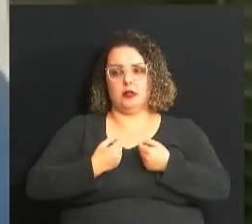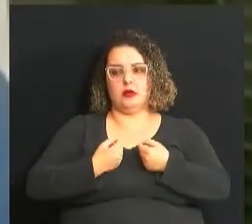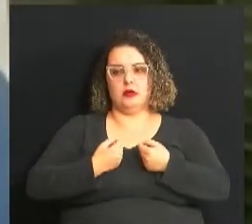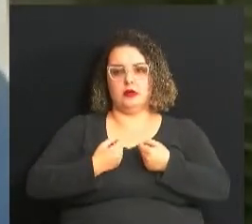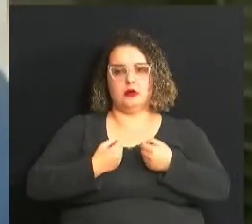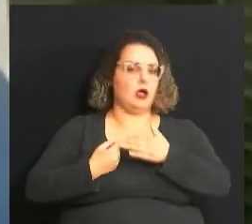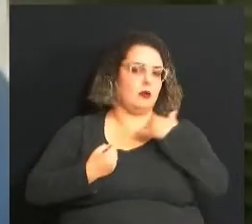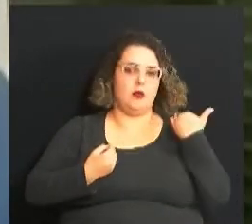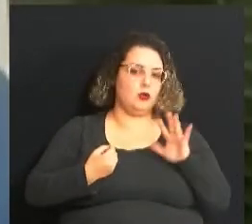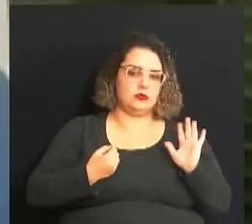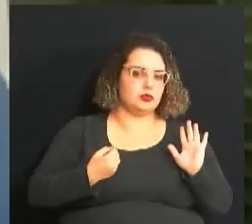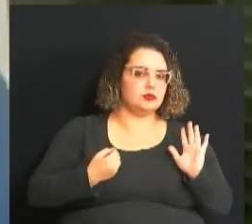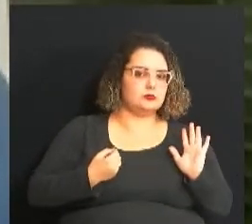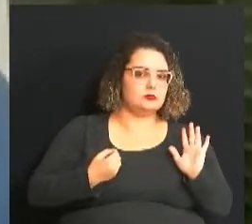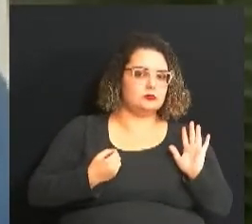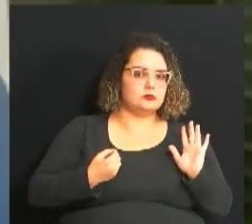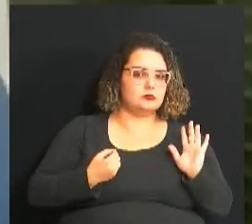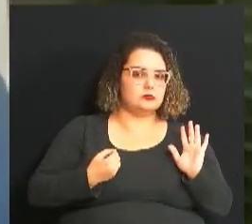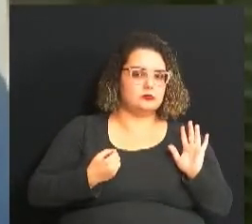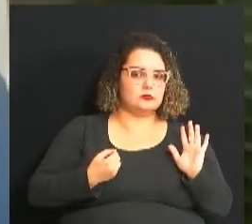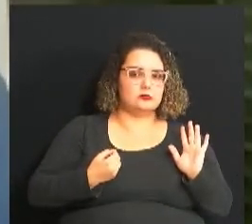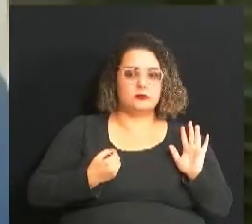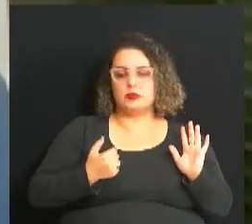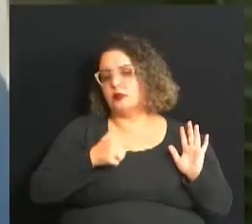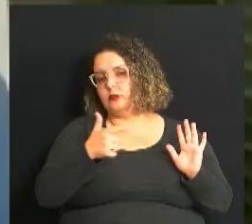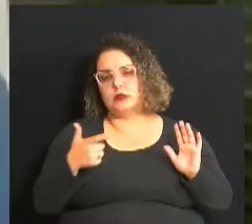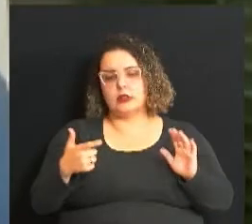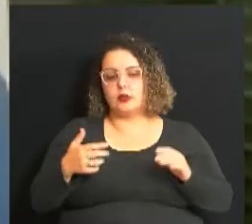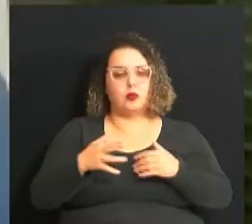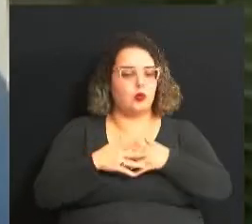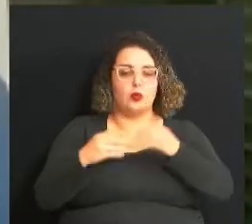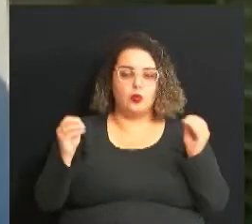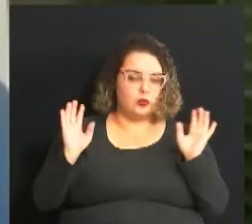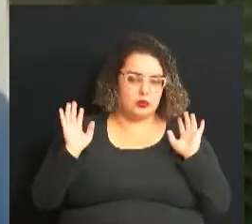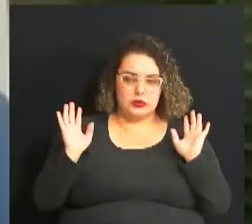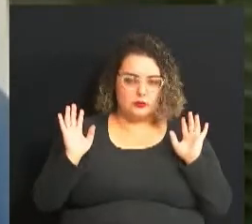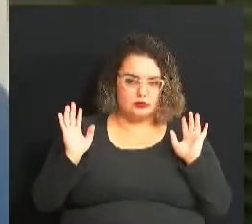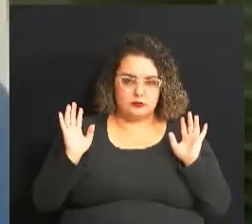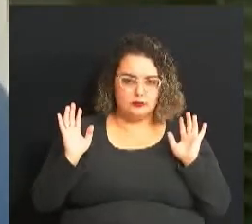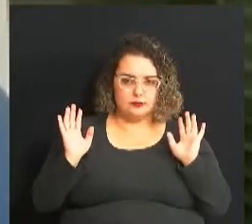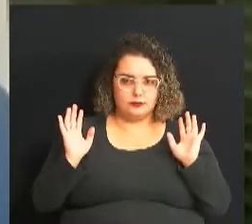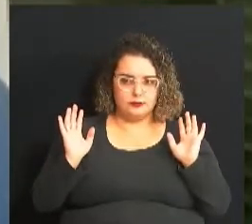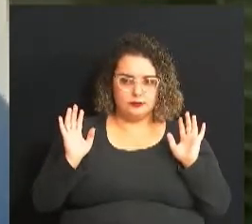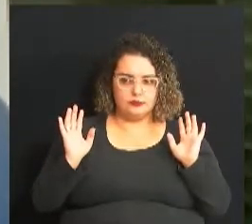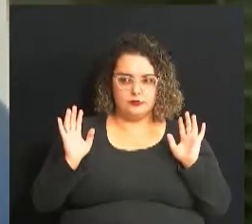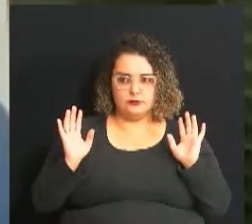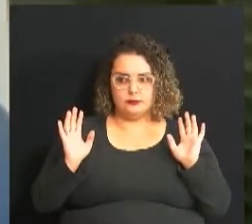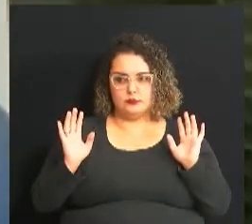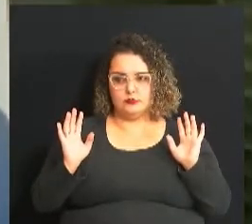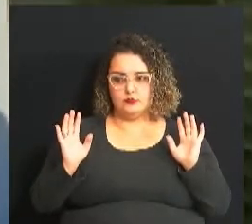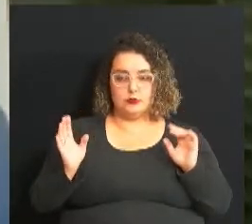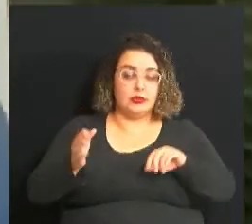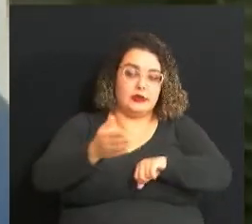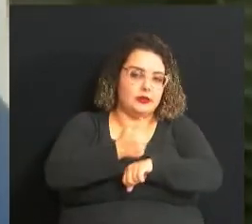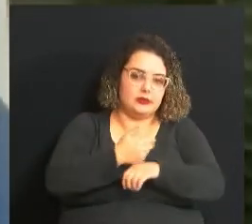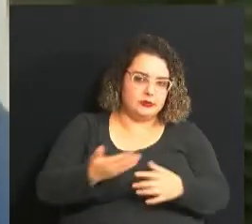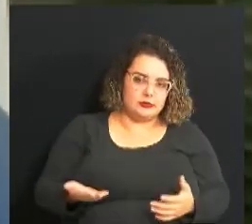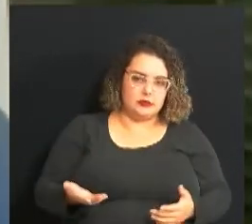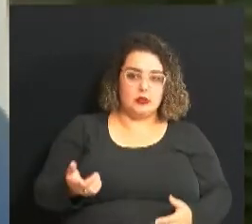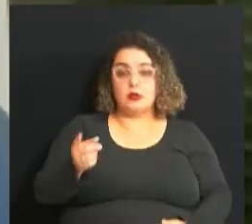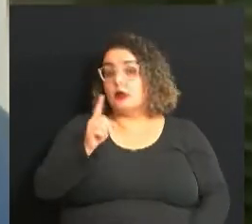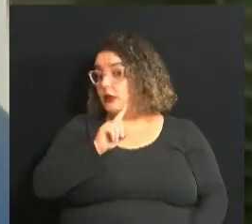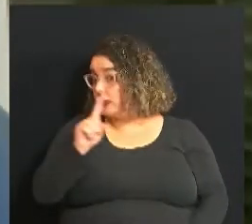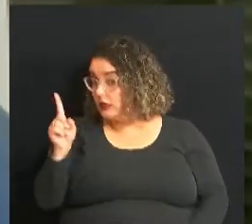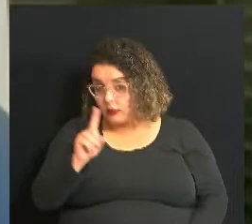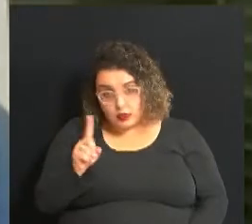mortalidade, digamos, inevitável e, digamos, bem precoce. Não é assim.